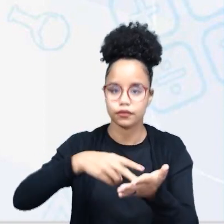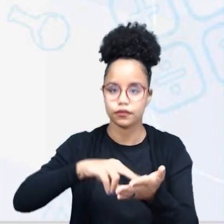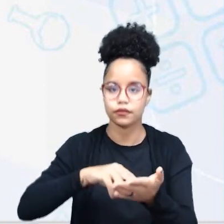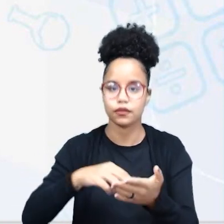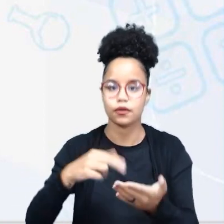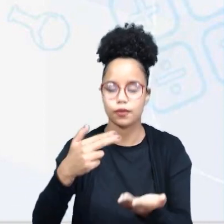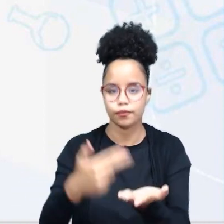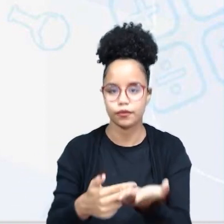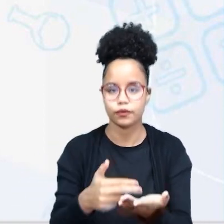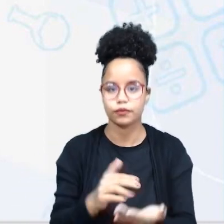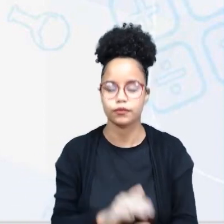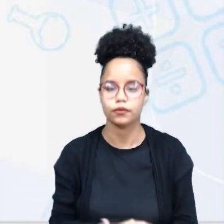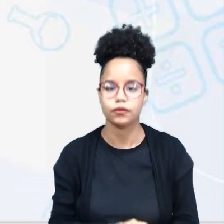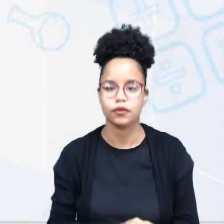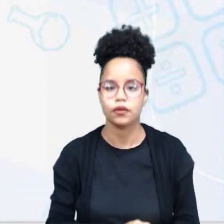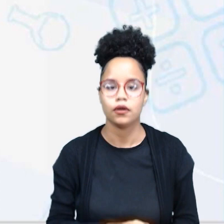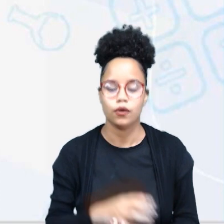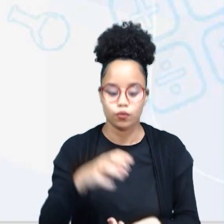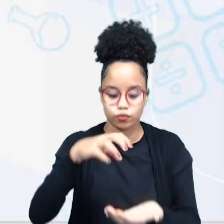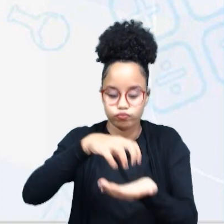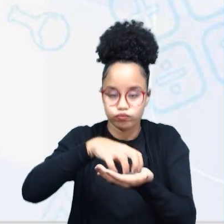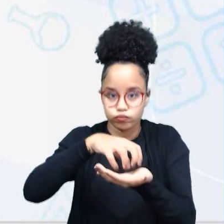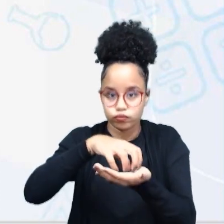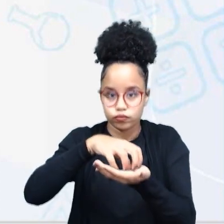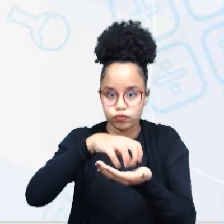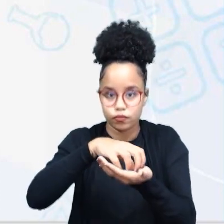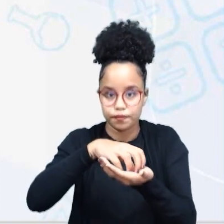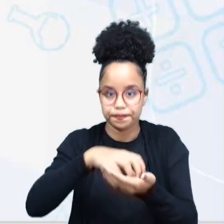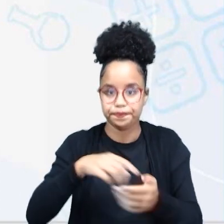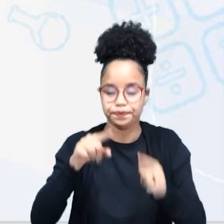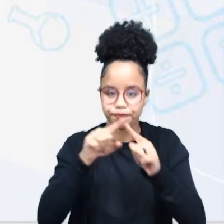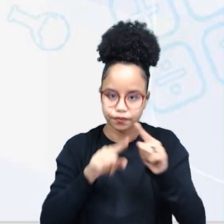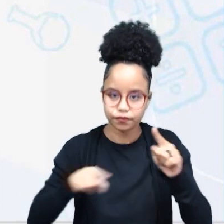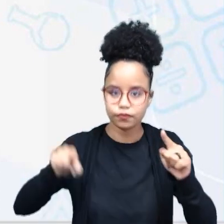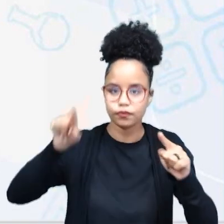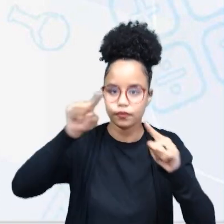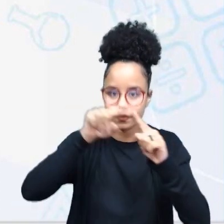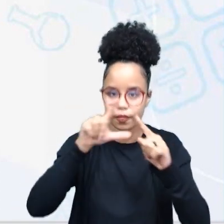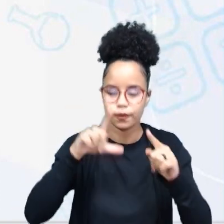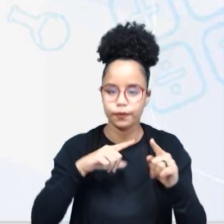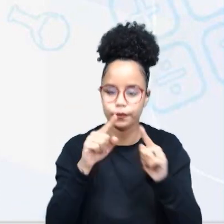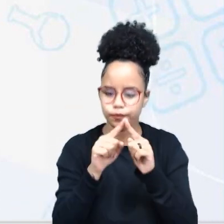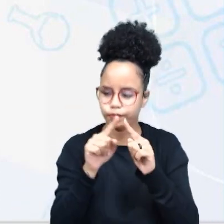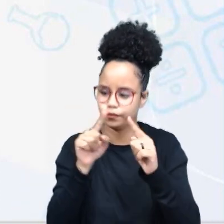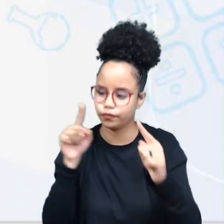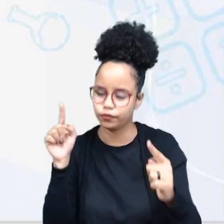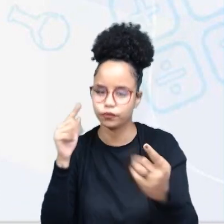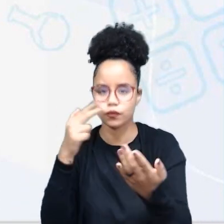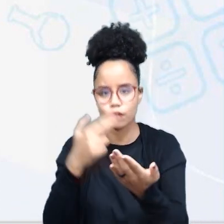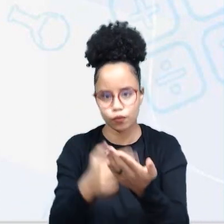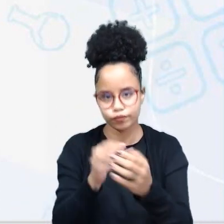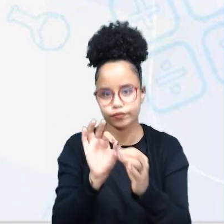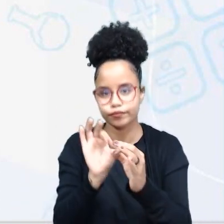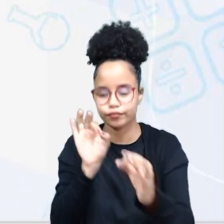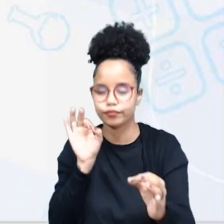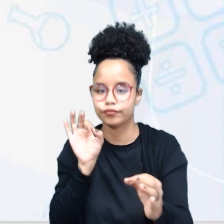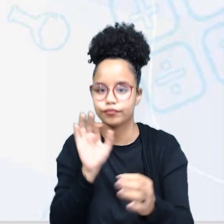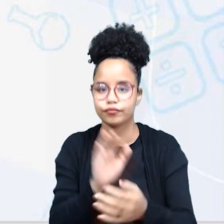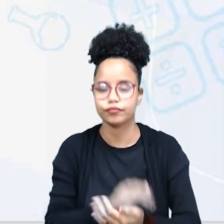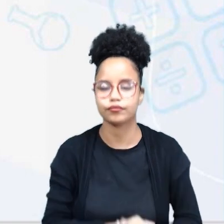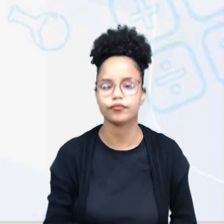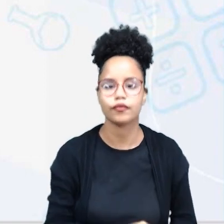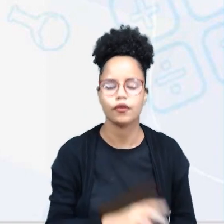ponto fixo chamado de centro da circunferência Ou seja é formada por pontos que possuem a mesma distância do centro